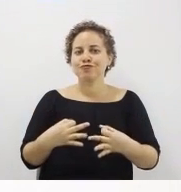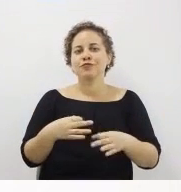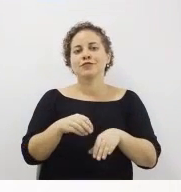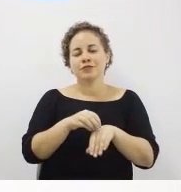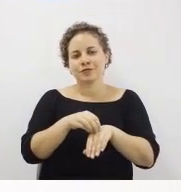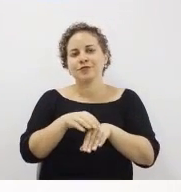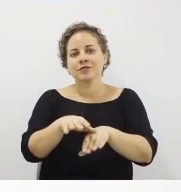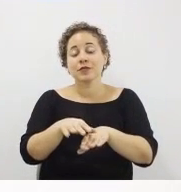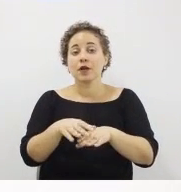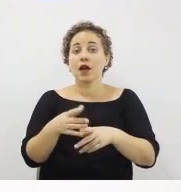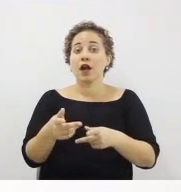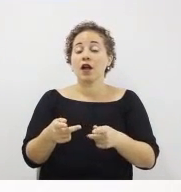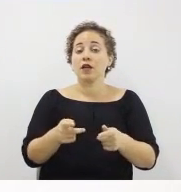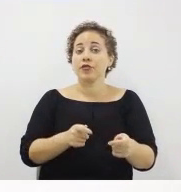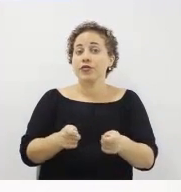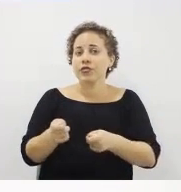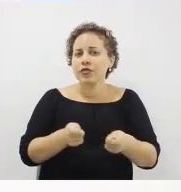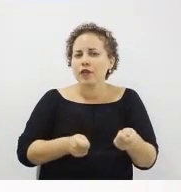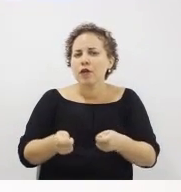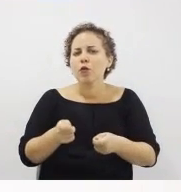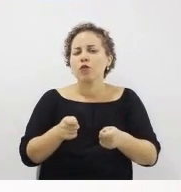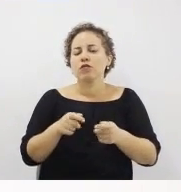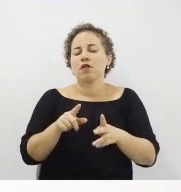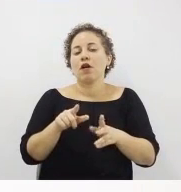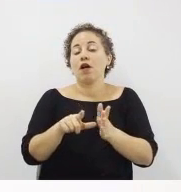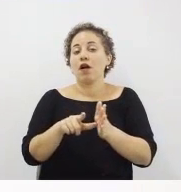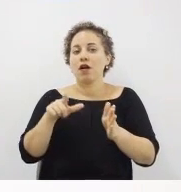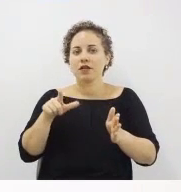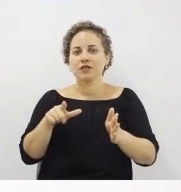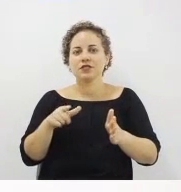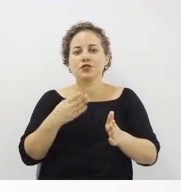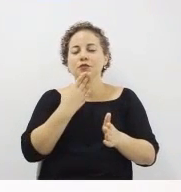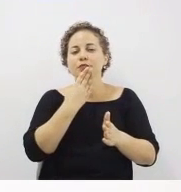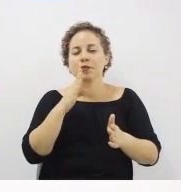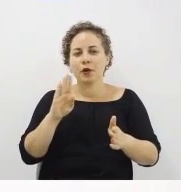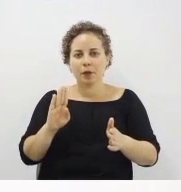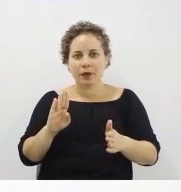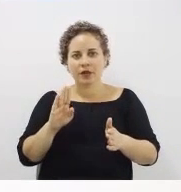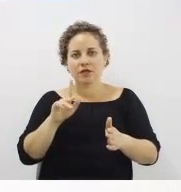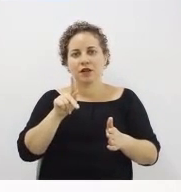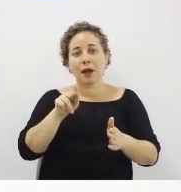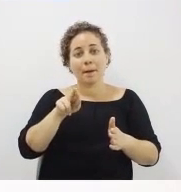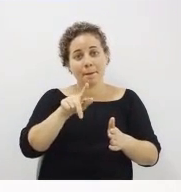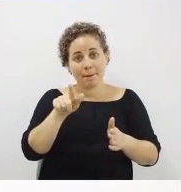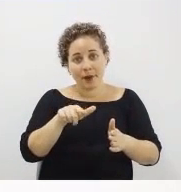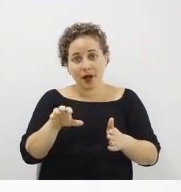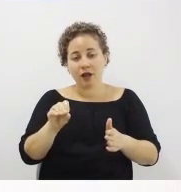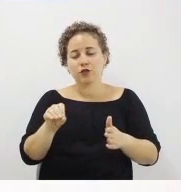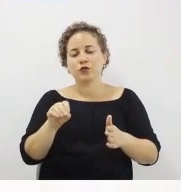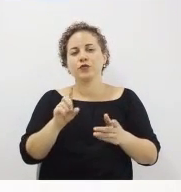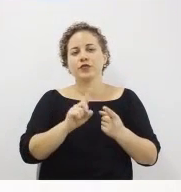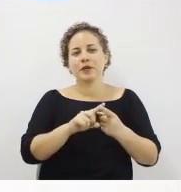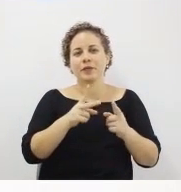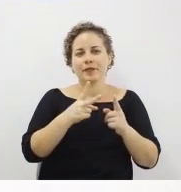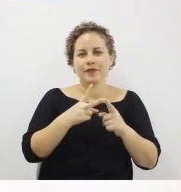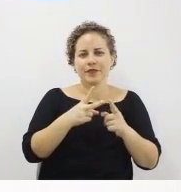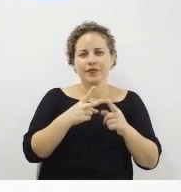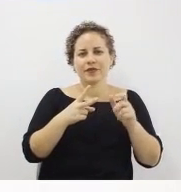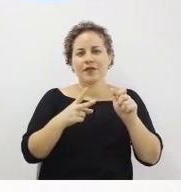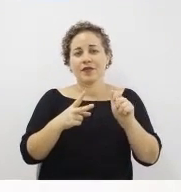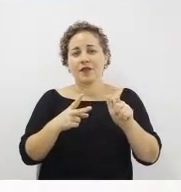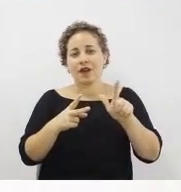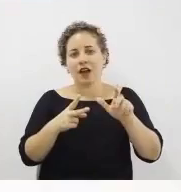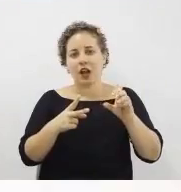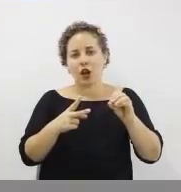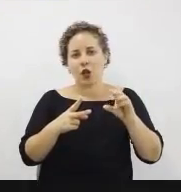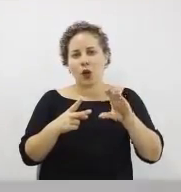nova negociação. Vimos aqui o conceito de promessa de prazos aos clientes e alocação